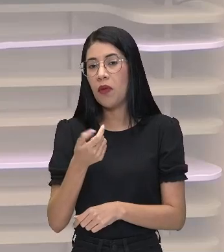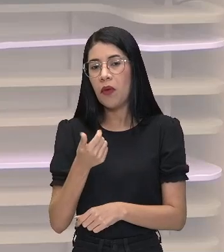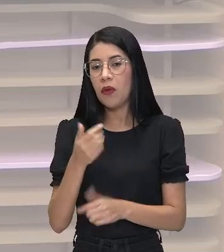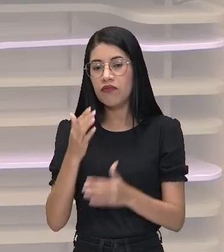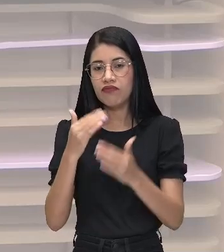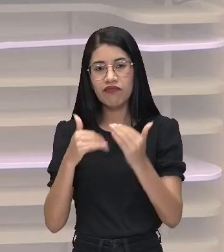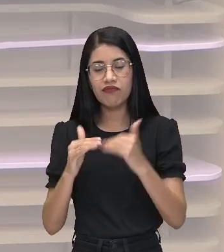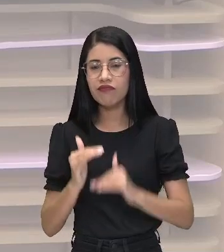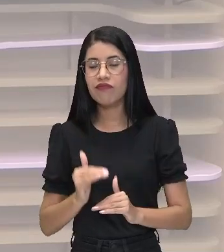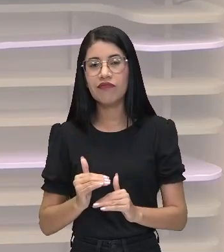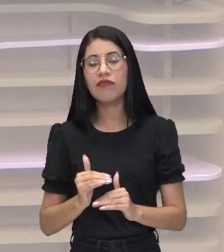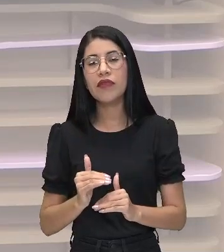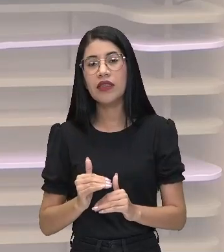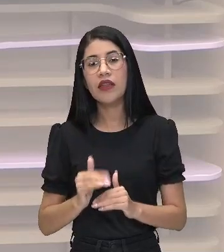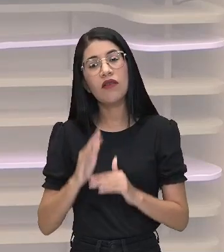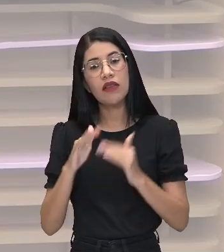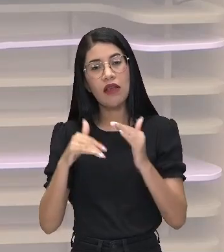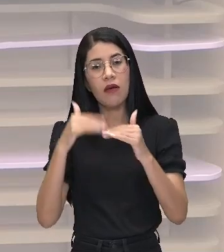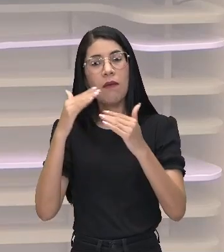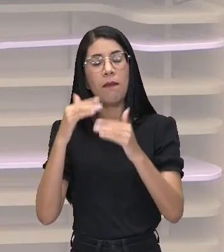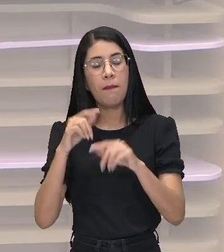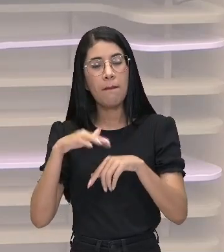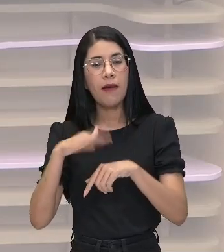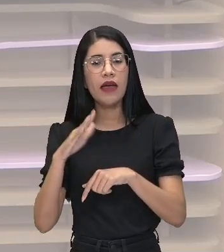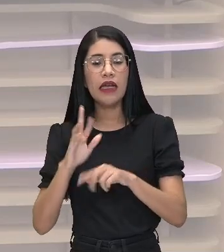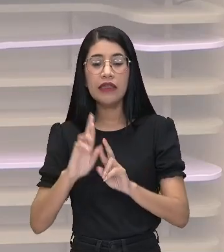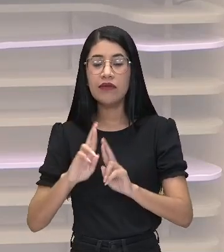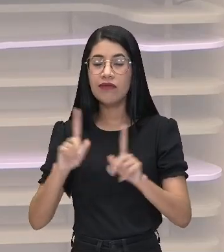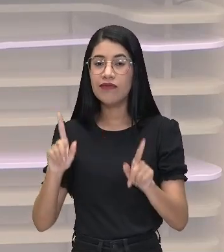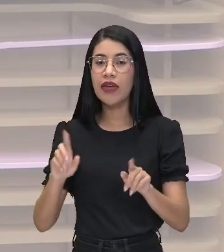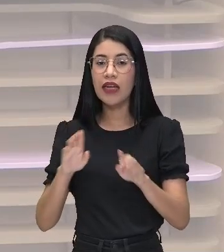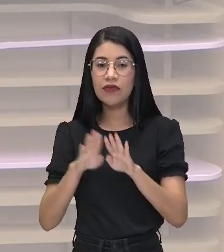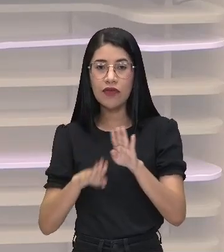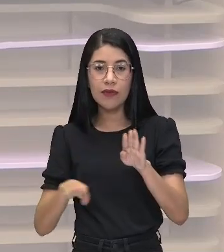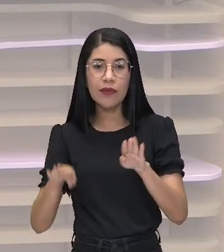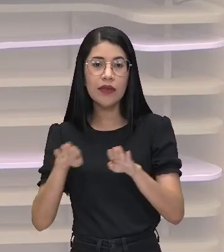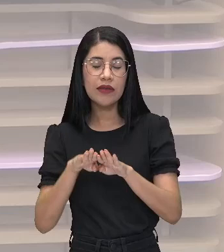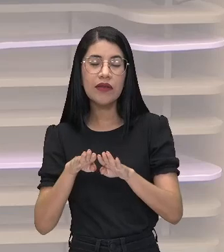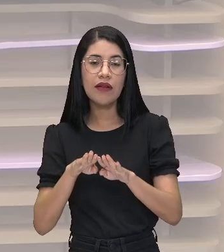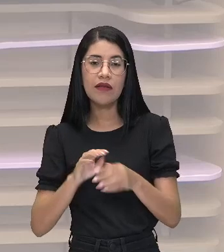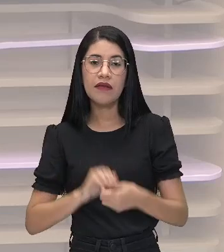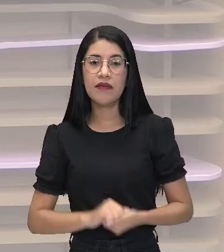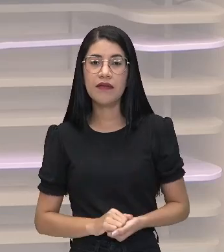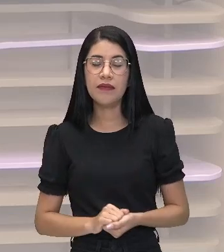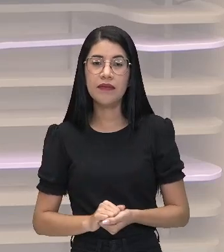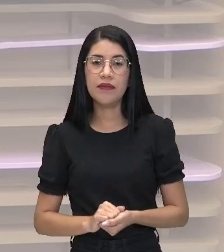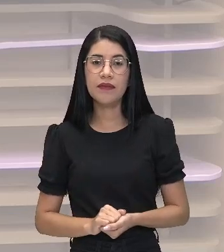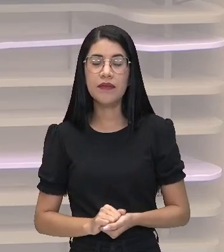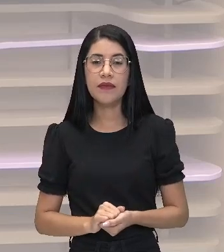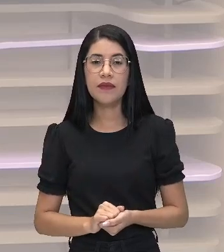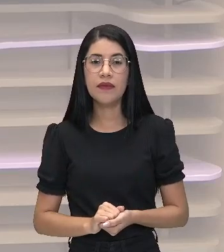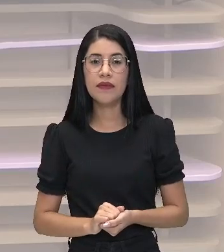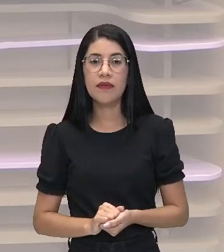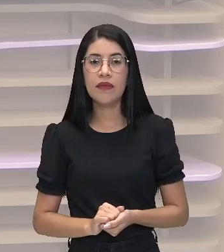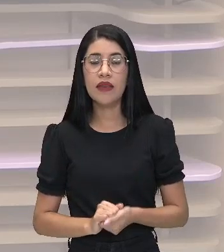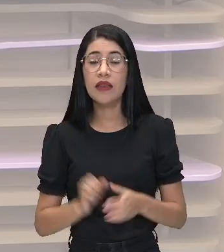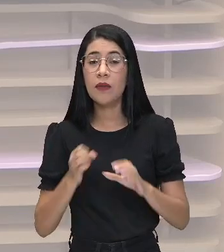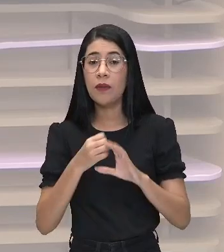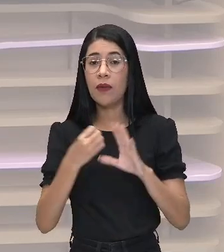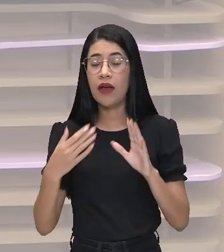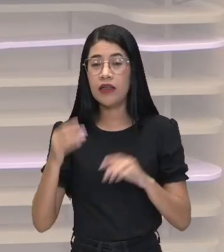Então, a gente teve aí um desenvolvimento diferenciado, né, uma da outra. Então, essas são as